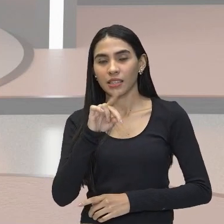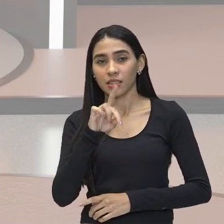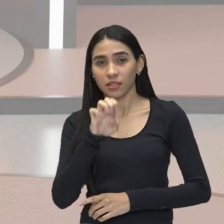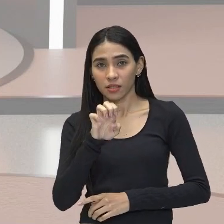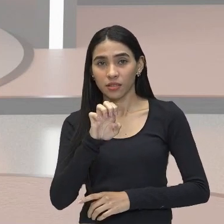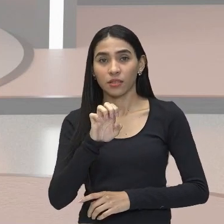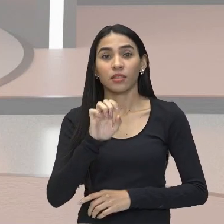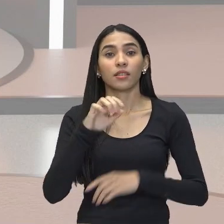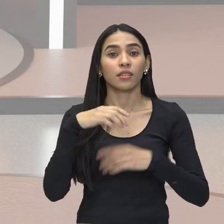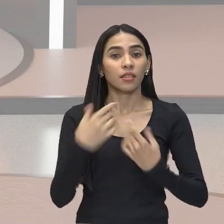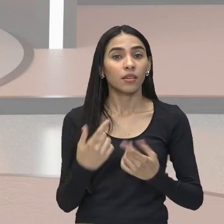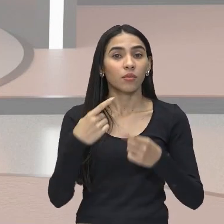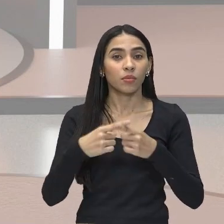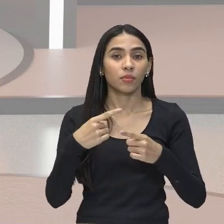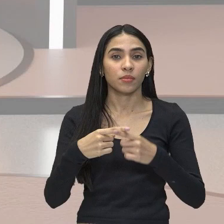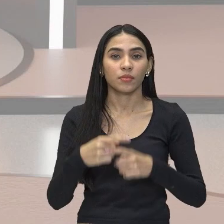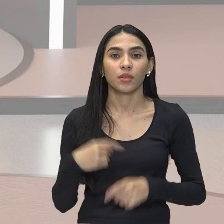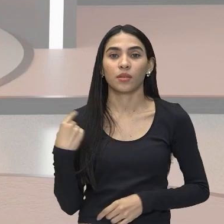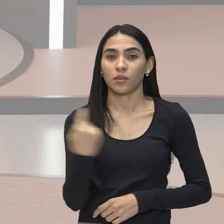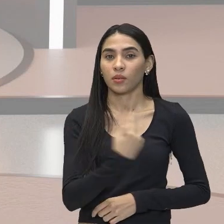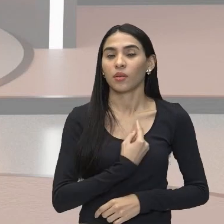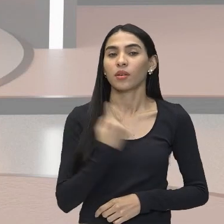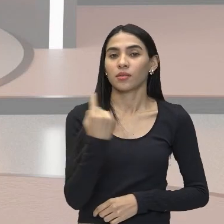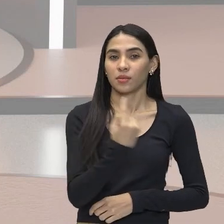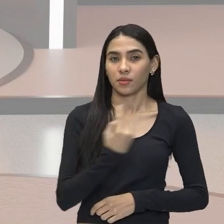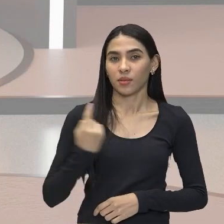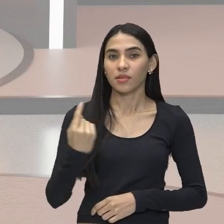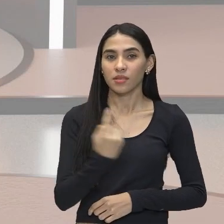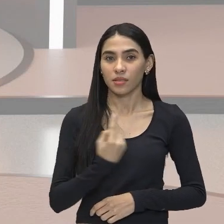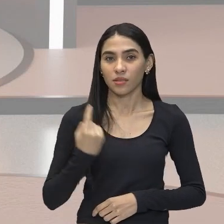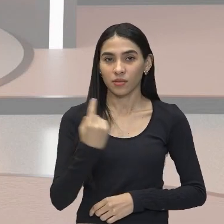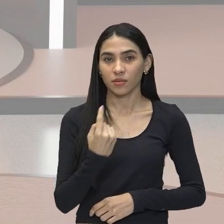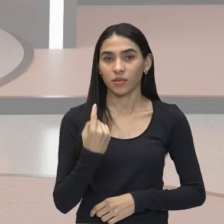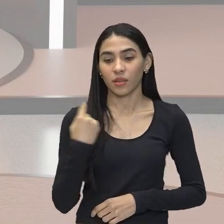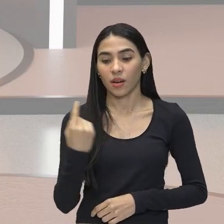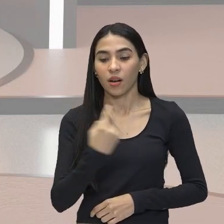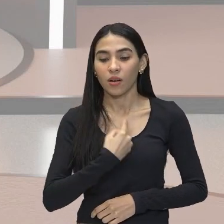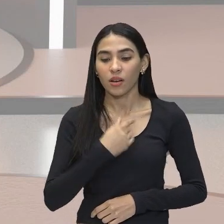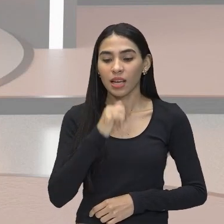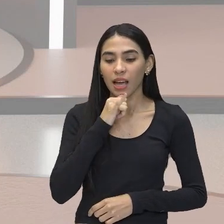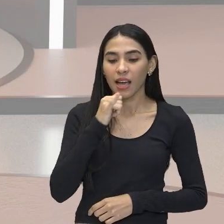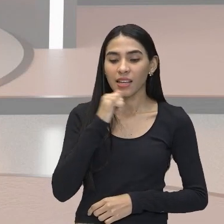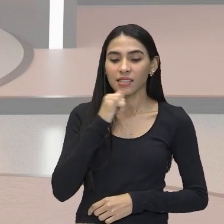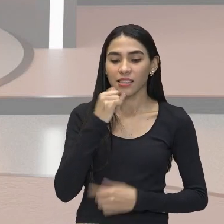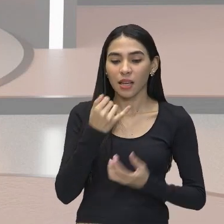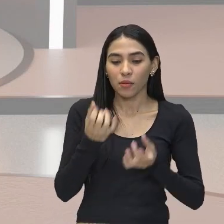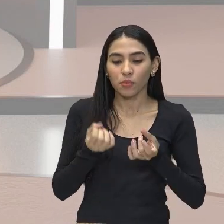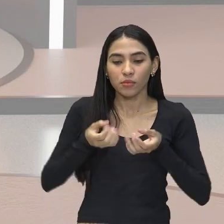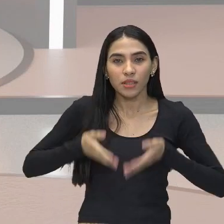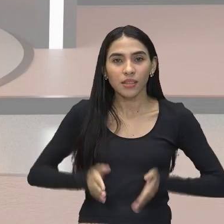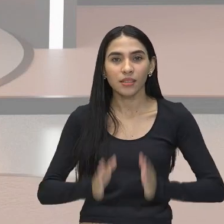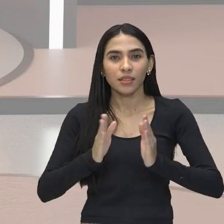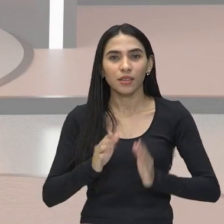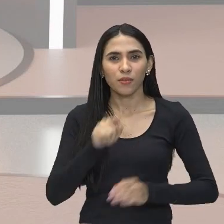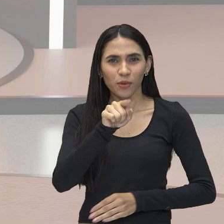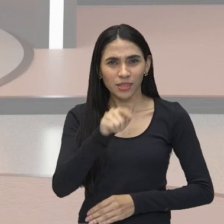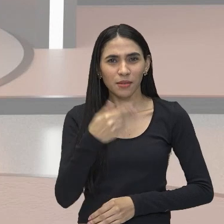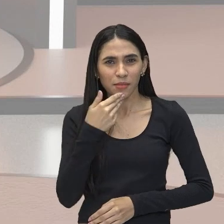por quê? Porque nós estamos sozinhos. Nós fomos lançados a esse mundo. Alguém aí pediu para